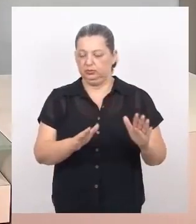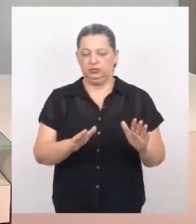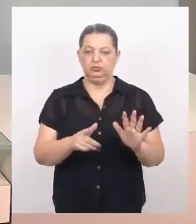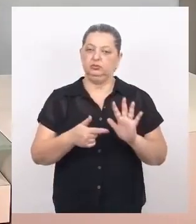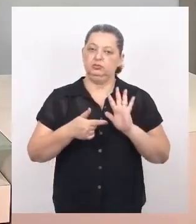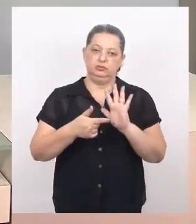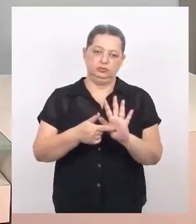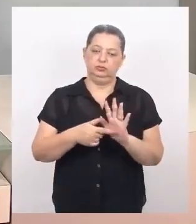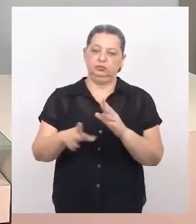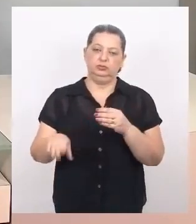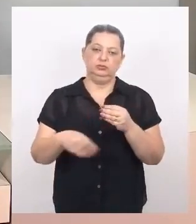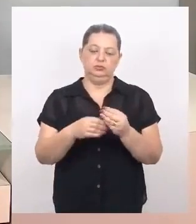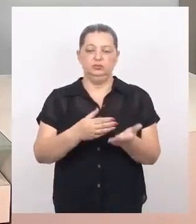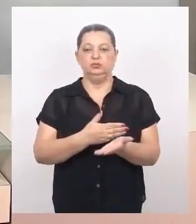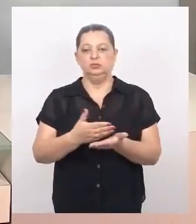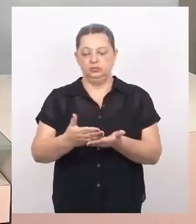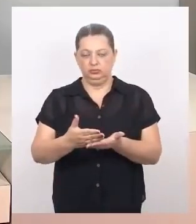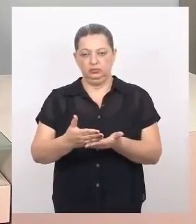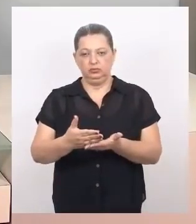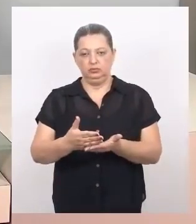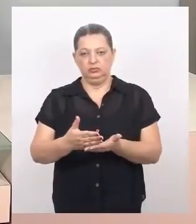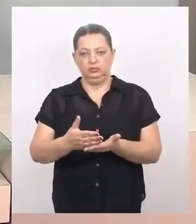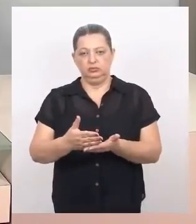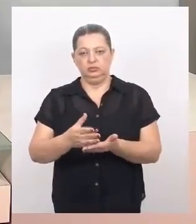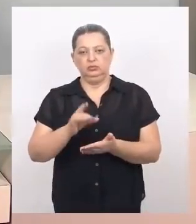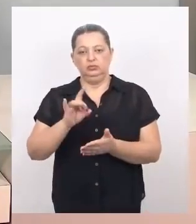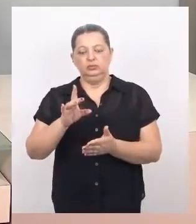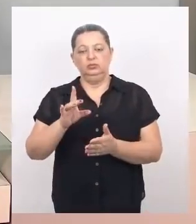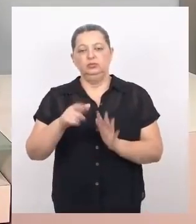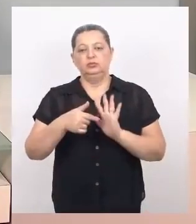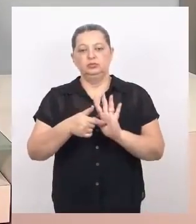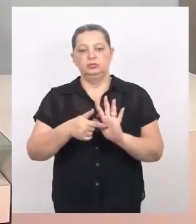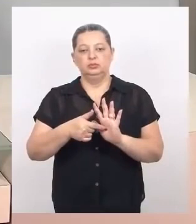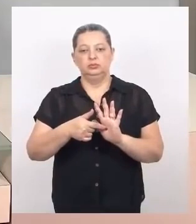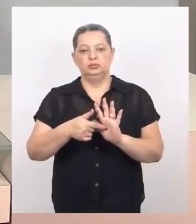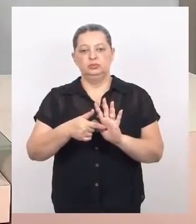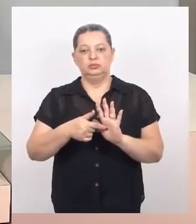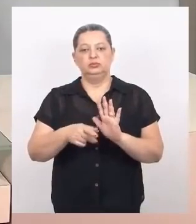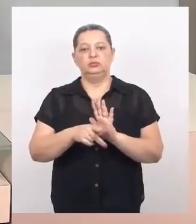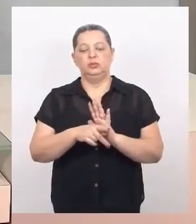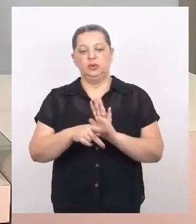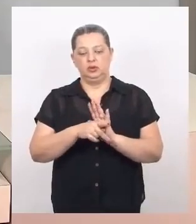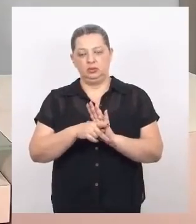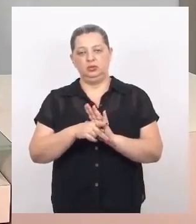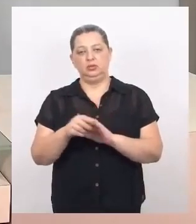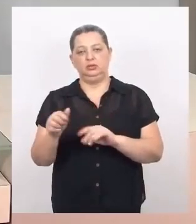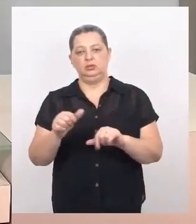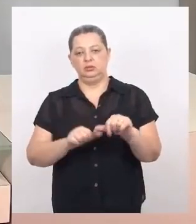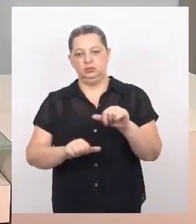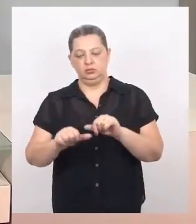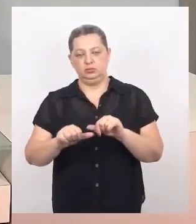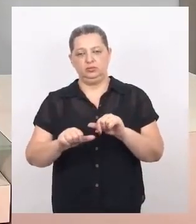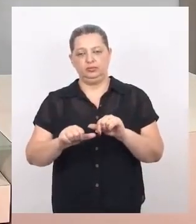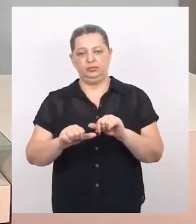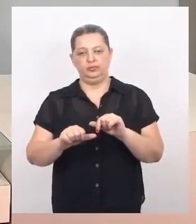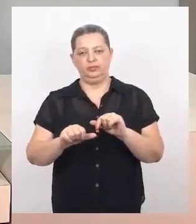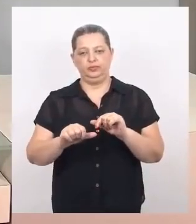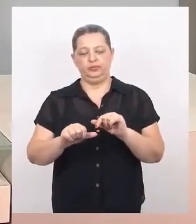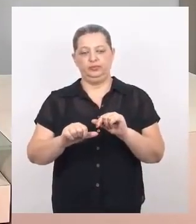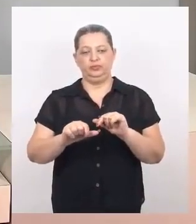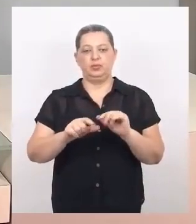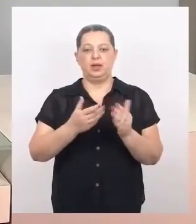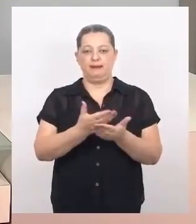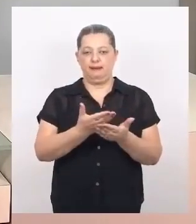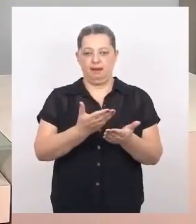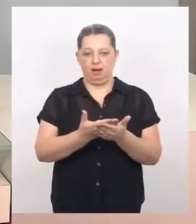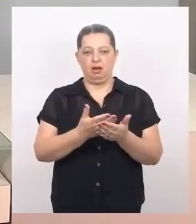para atribuição inicial, ele aparece já como constituído e as aulas dele vai ficar livre para que outro